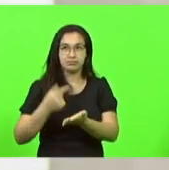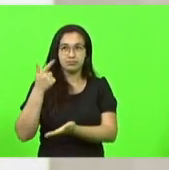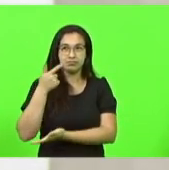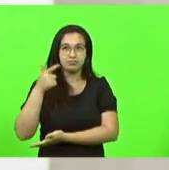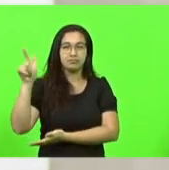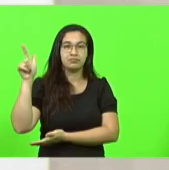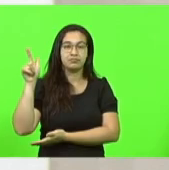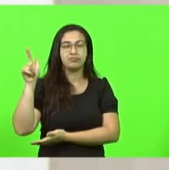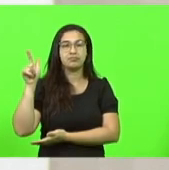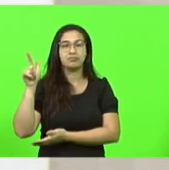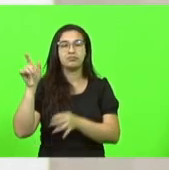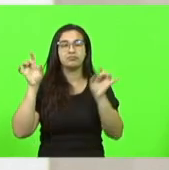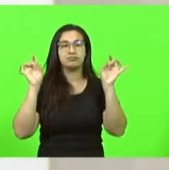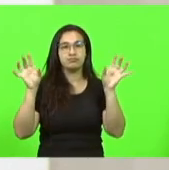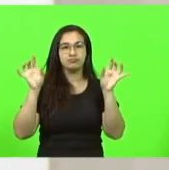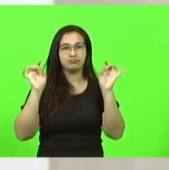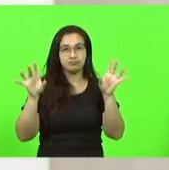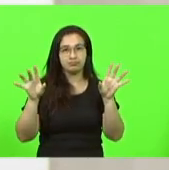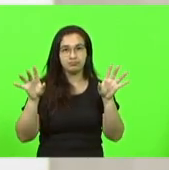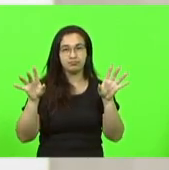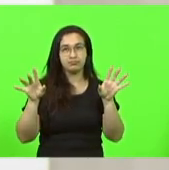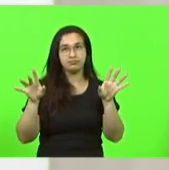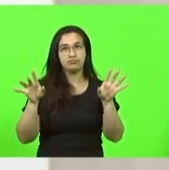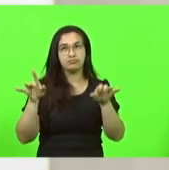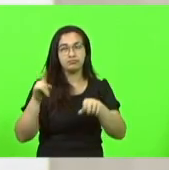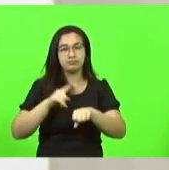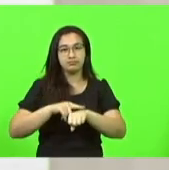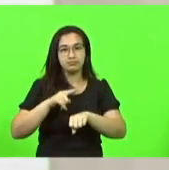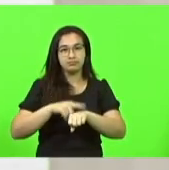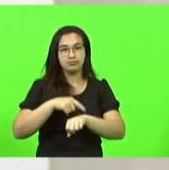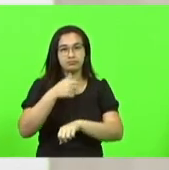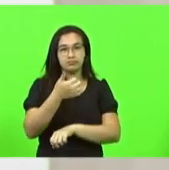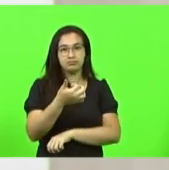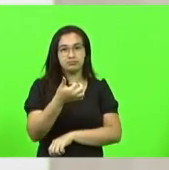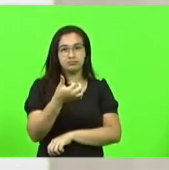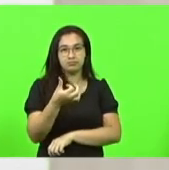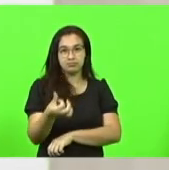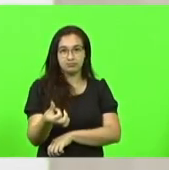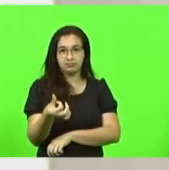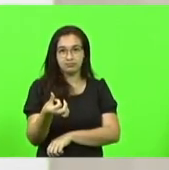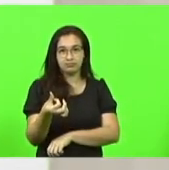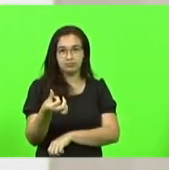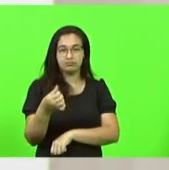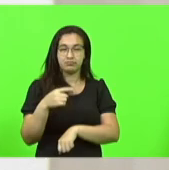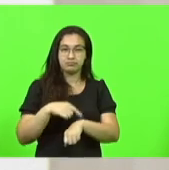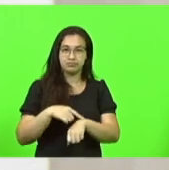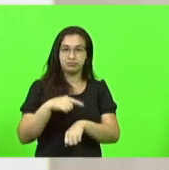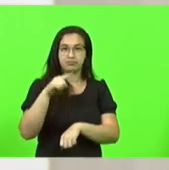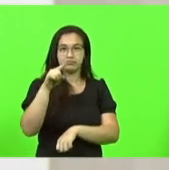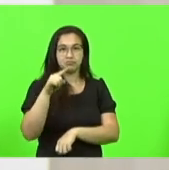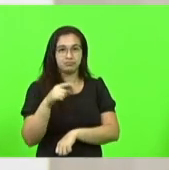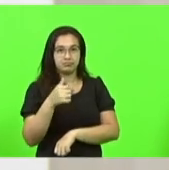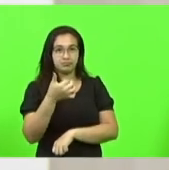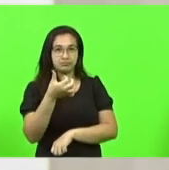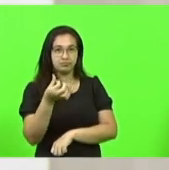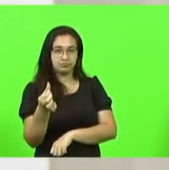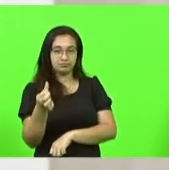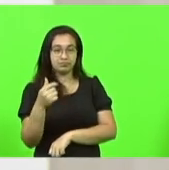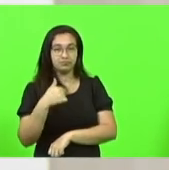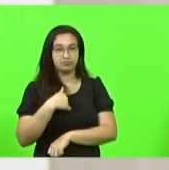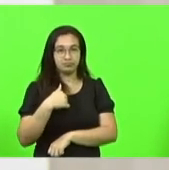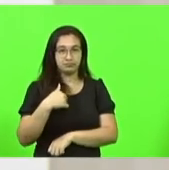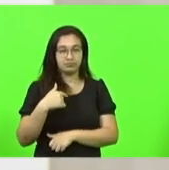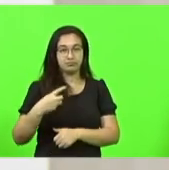extraordinária para as 16 horas e 16 minutos. Para constar,